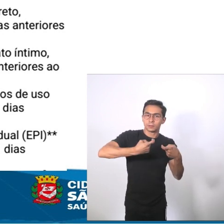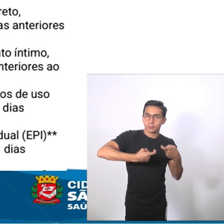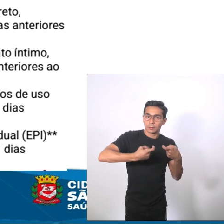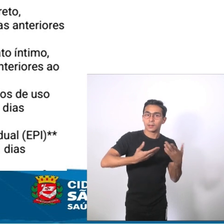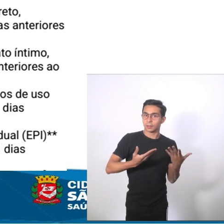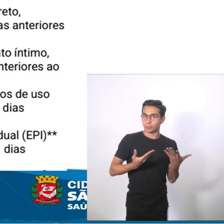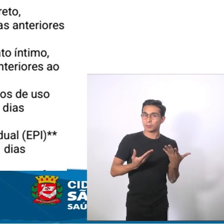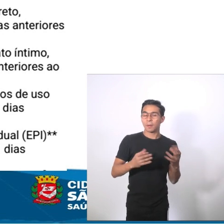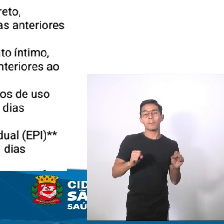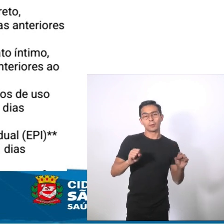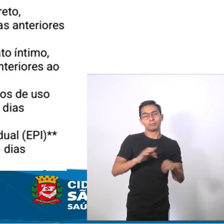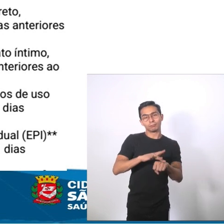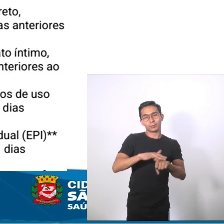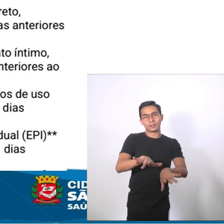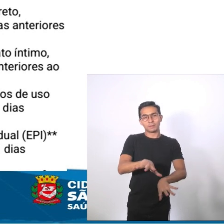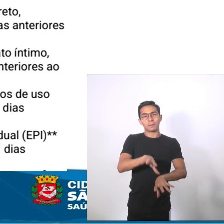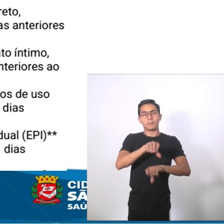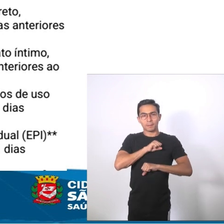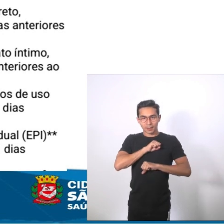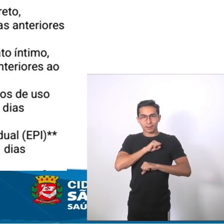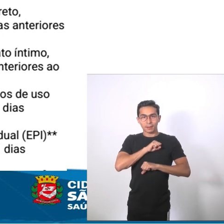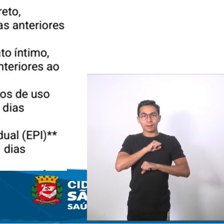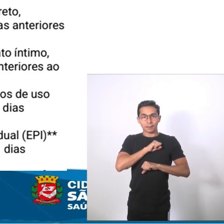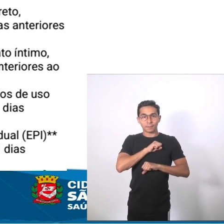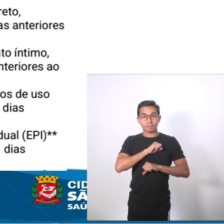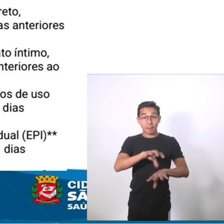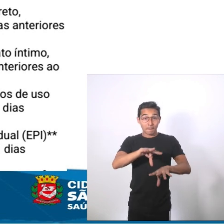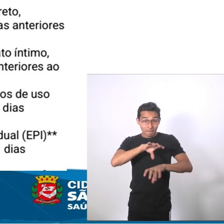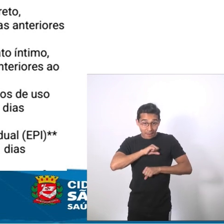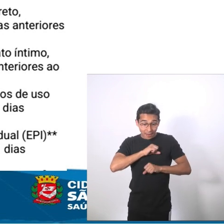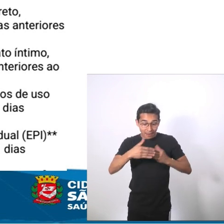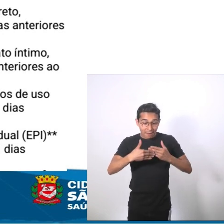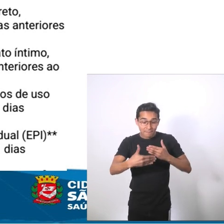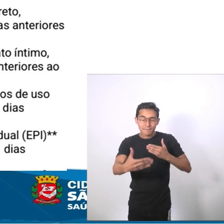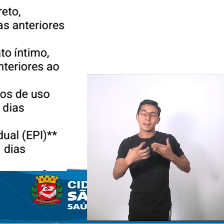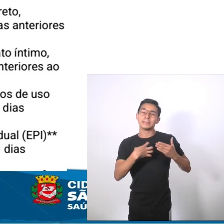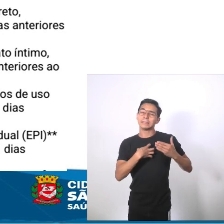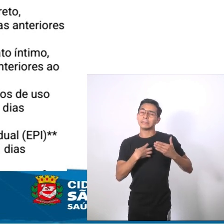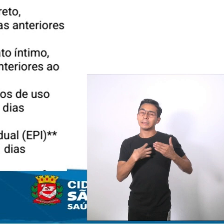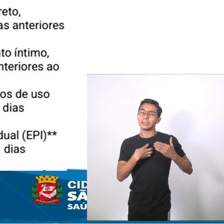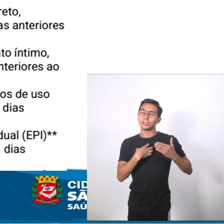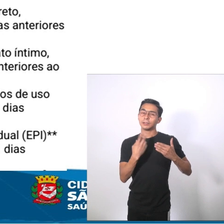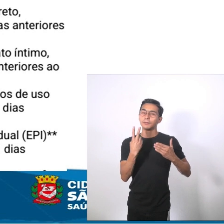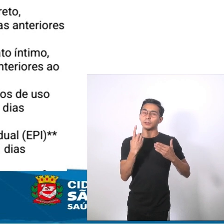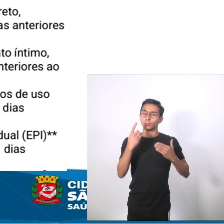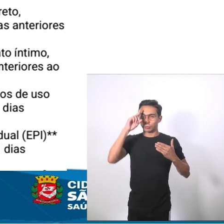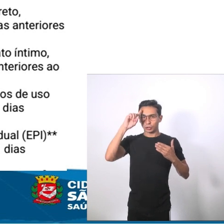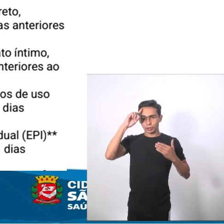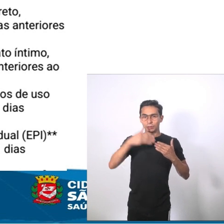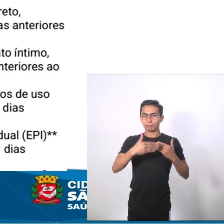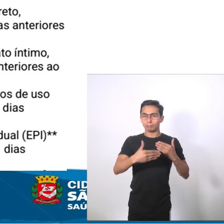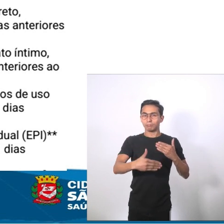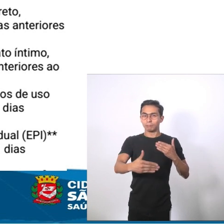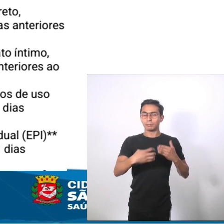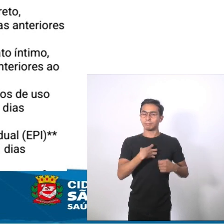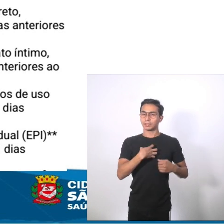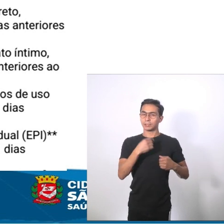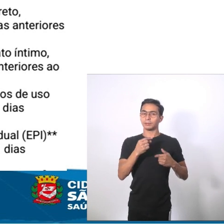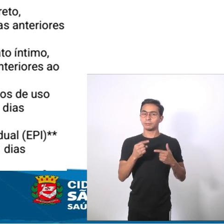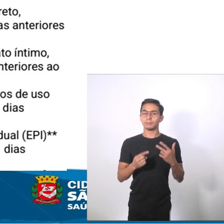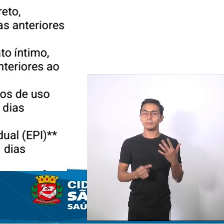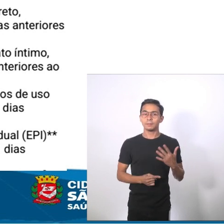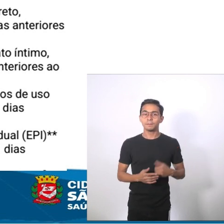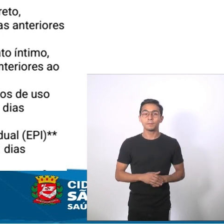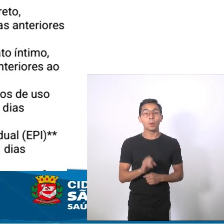confirmado de monkeypox nos 21 dias anteriores ao início dos sinais e sintomas. E ou contato com